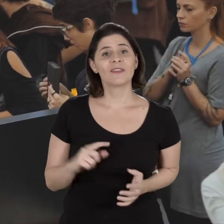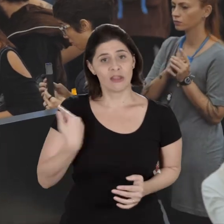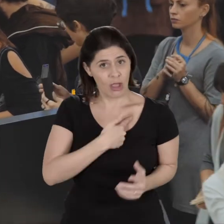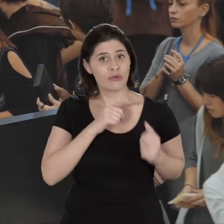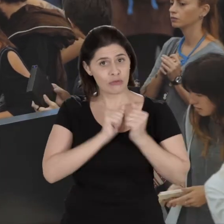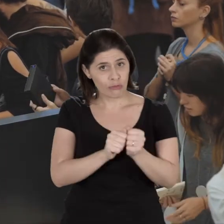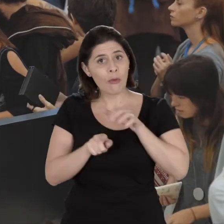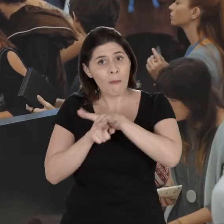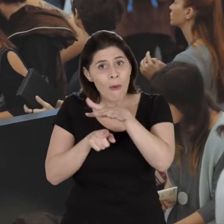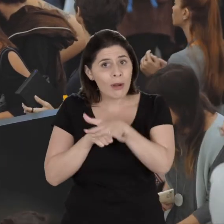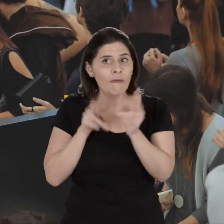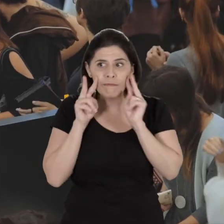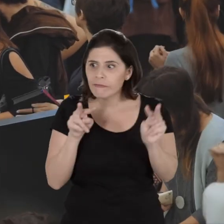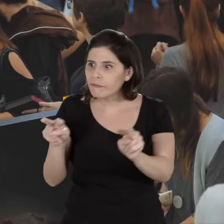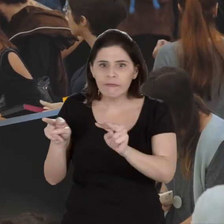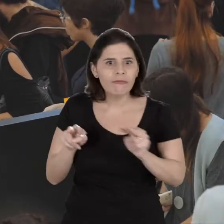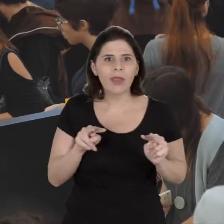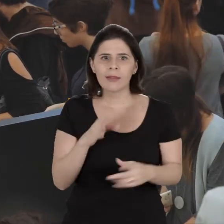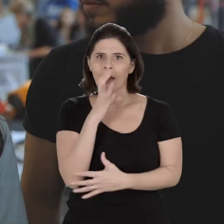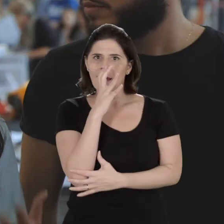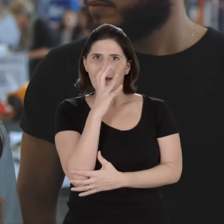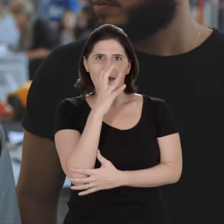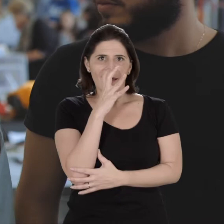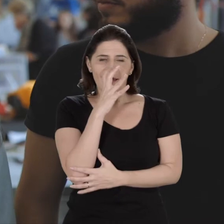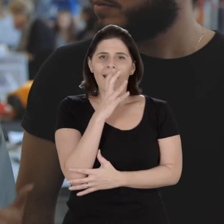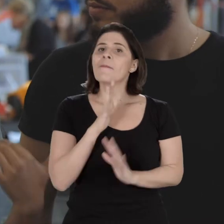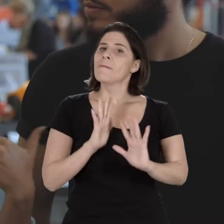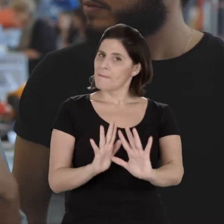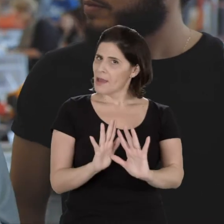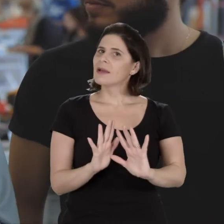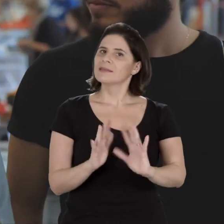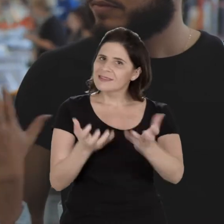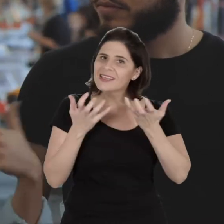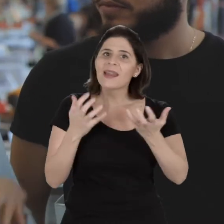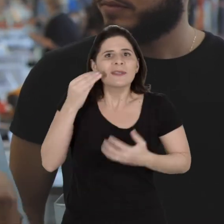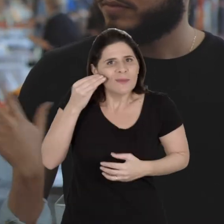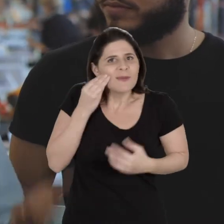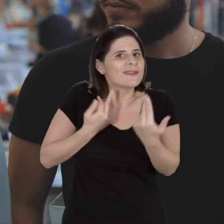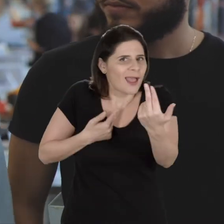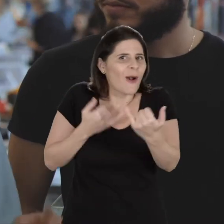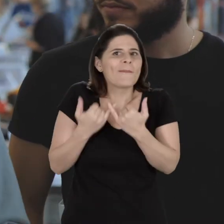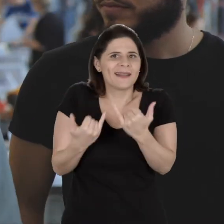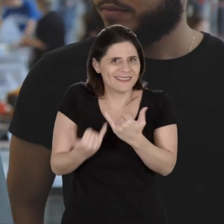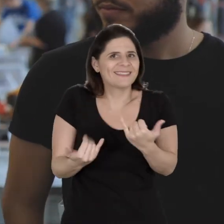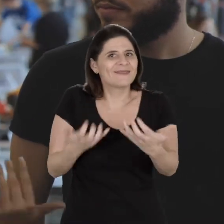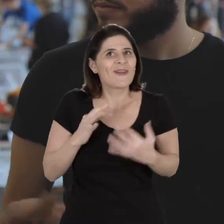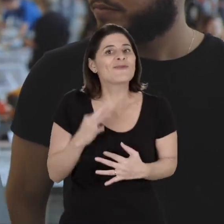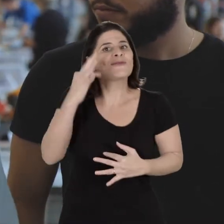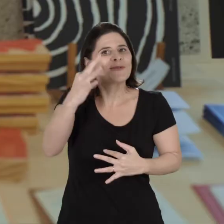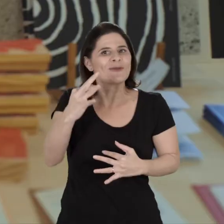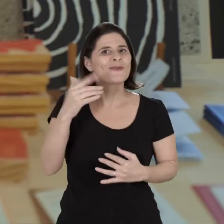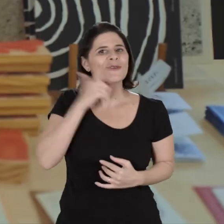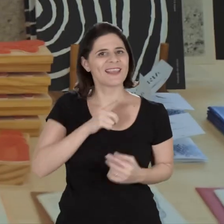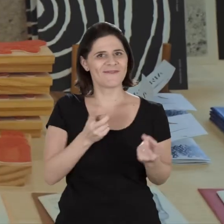gente tá aqui como público, vendo tudo isso, ficando admirado, só que também quer ter o nosso espaço para experimentar e publicar um